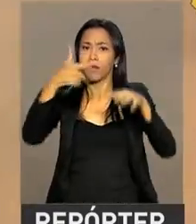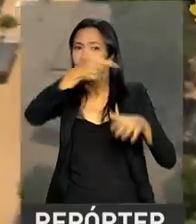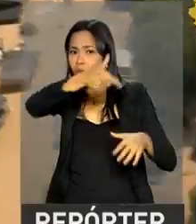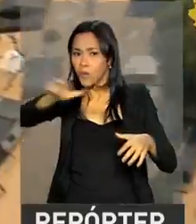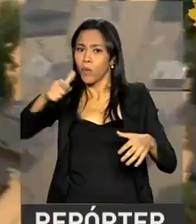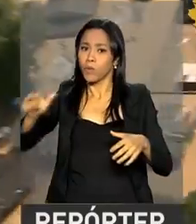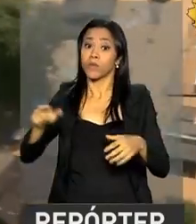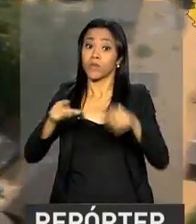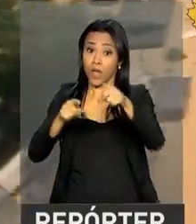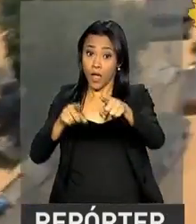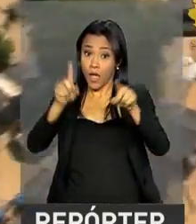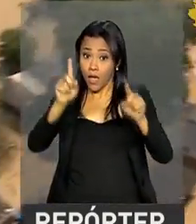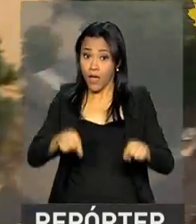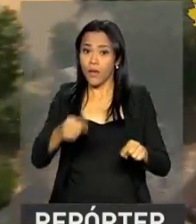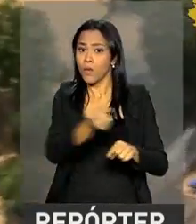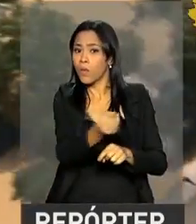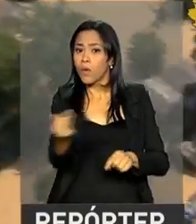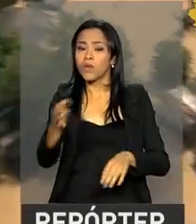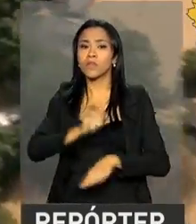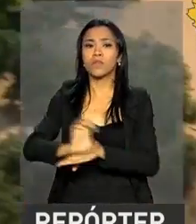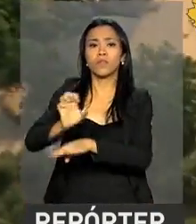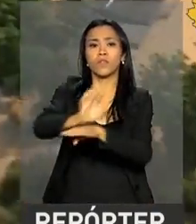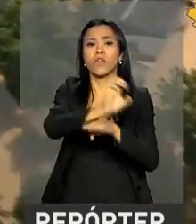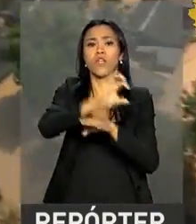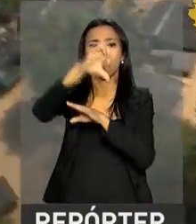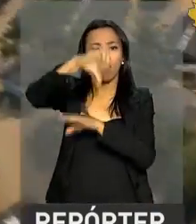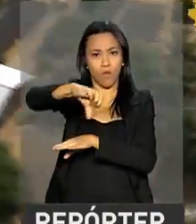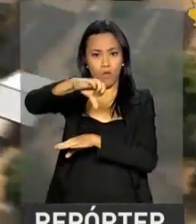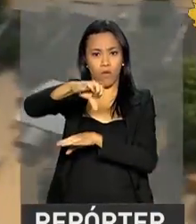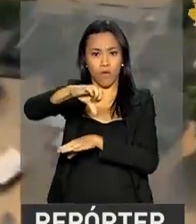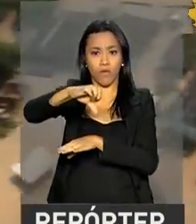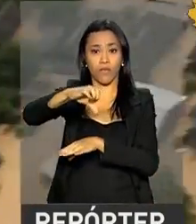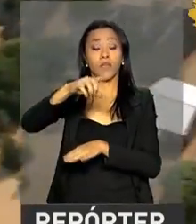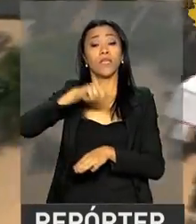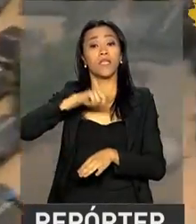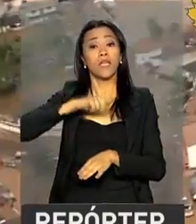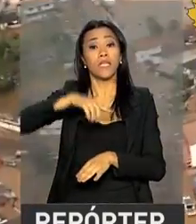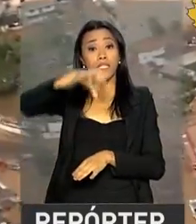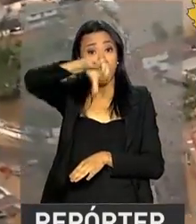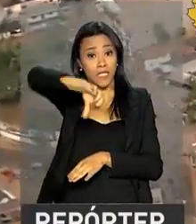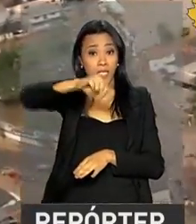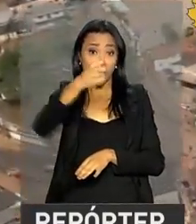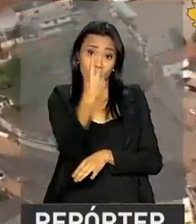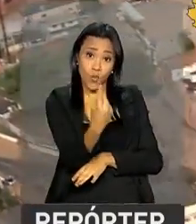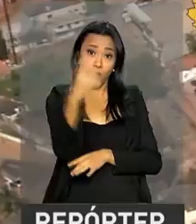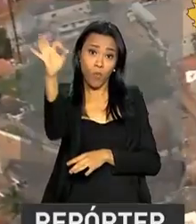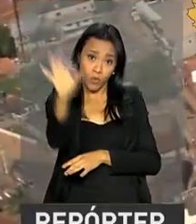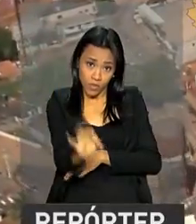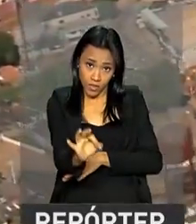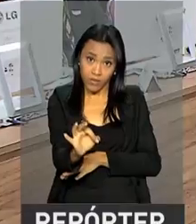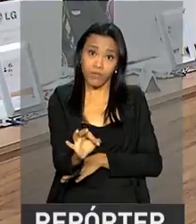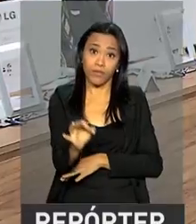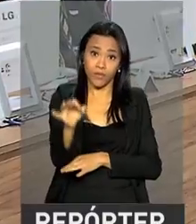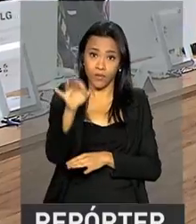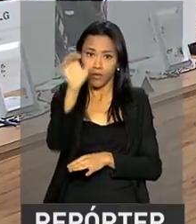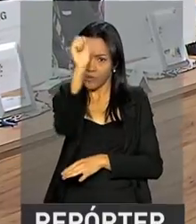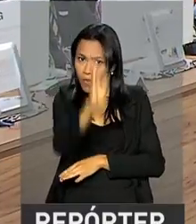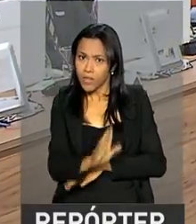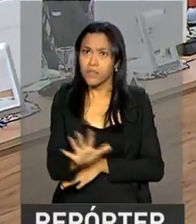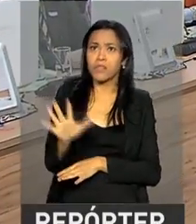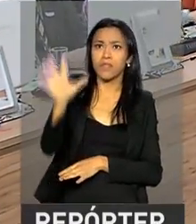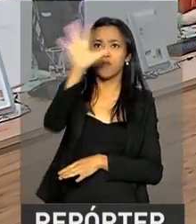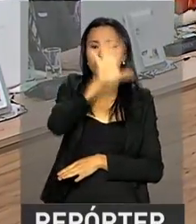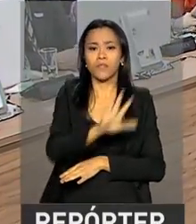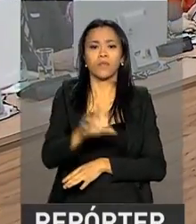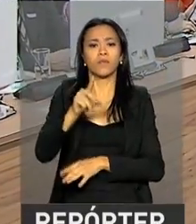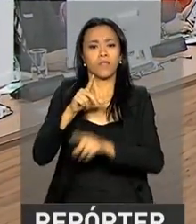região que reúne nove estados brasileiros e ocupa 61% do território nacional o projeto